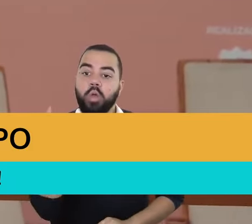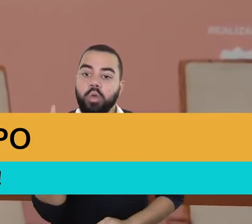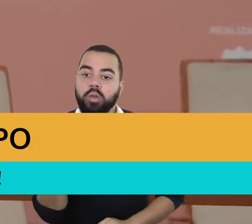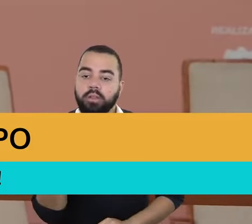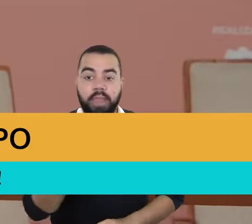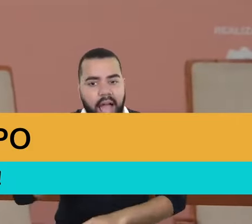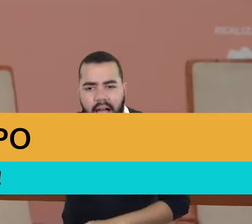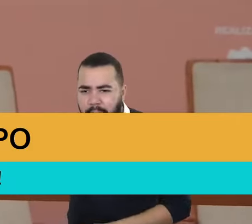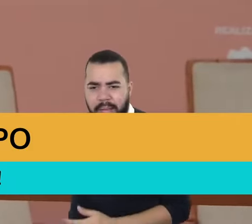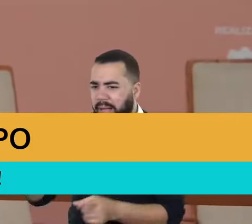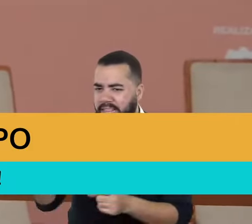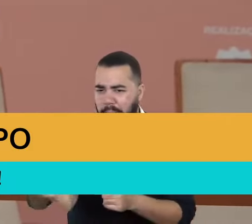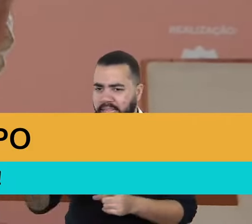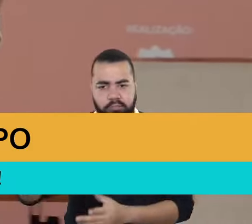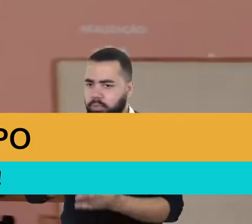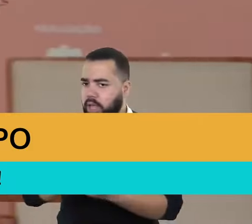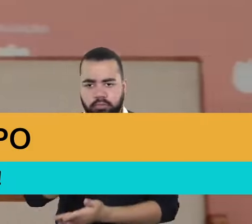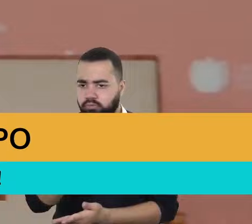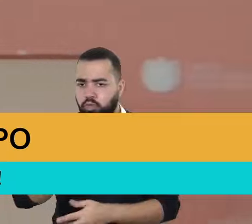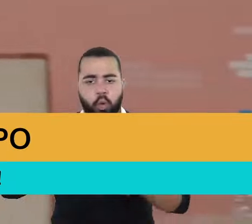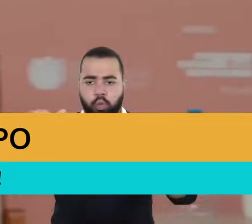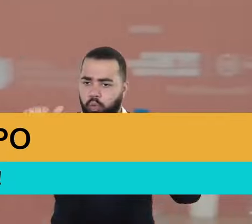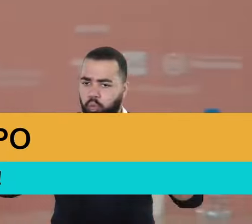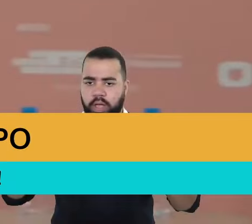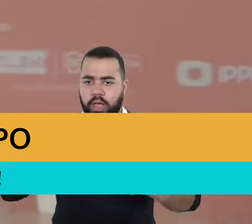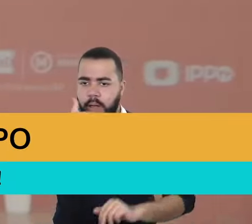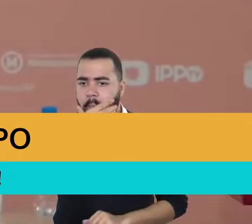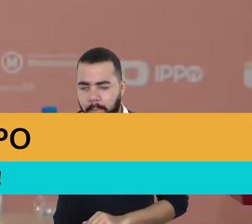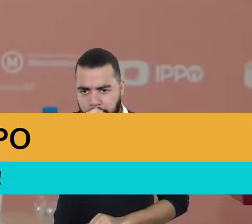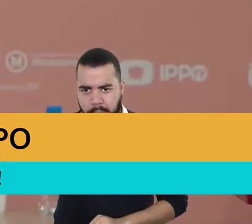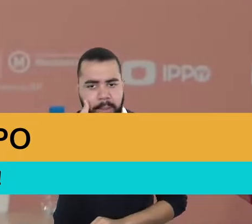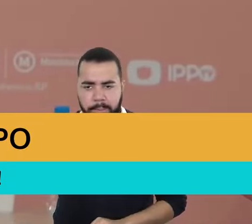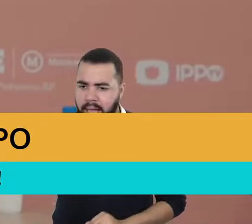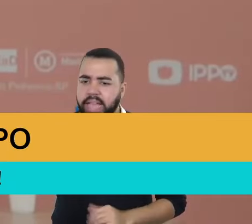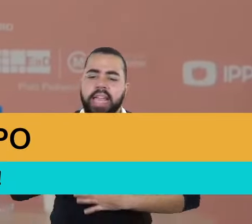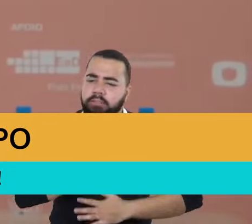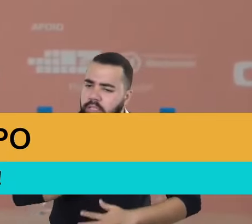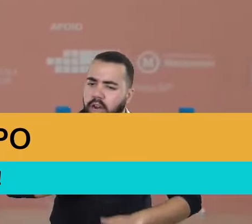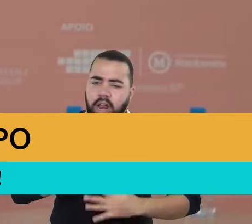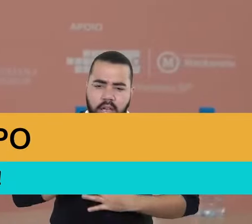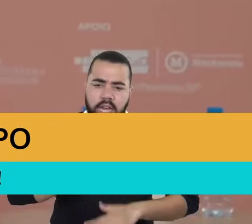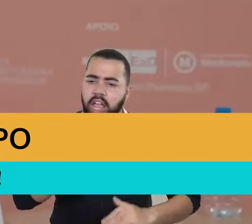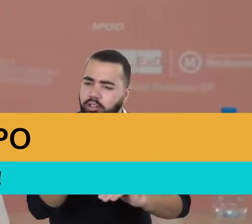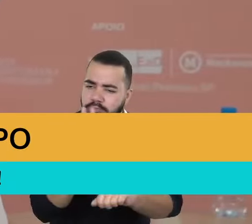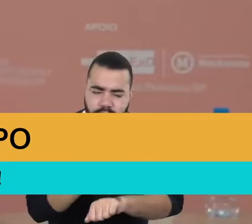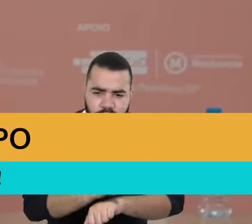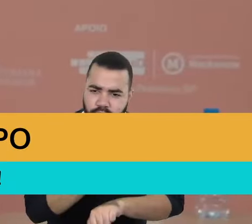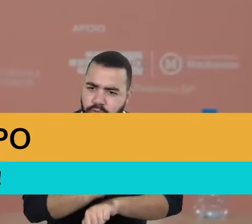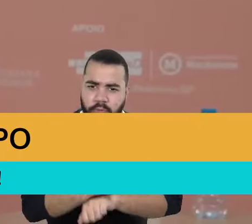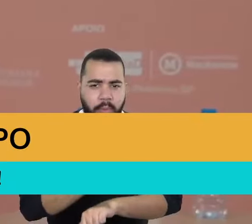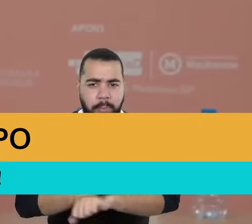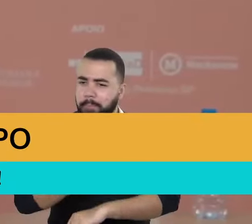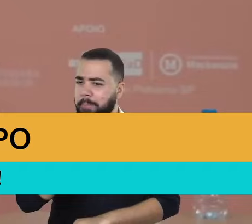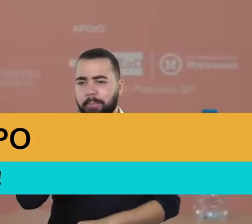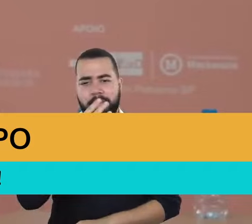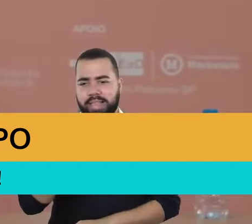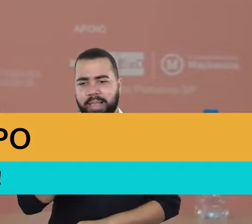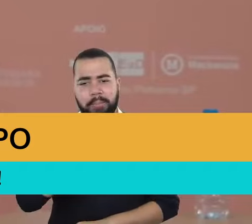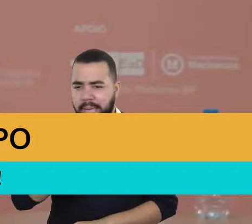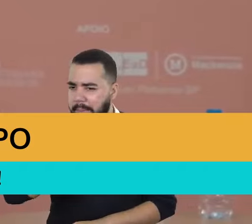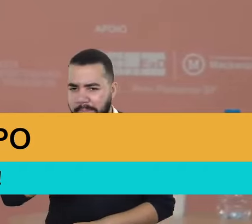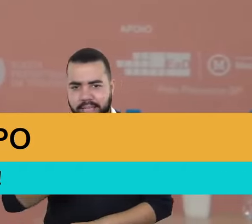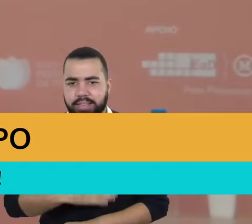nunca gritou comigo, minha mãe nunca foi agressiva. Minha mãe e meu pai, dois lords, assim, me trataram da melhor forma possível, do possível, tá,